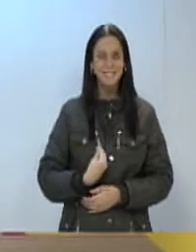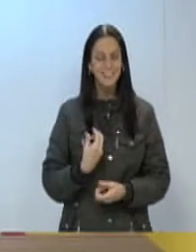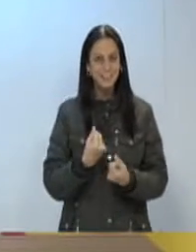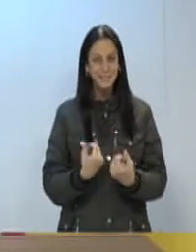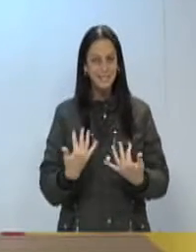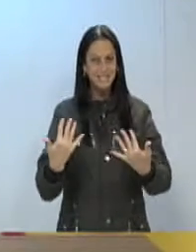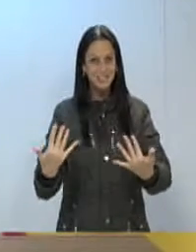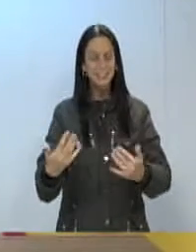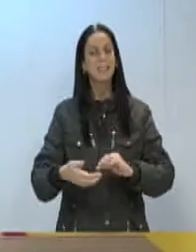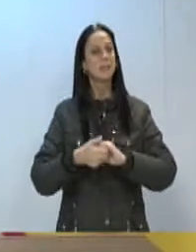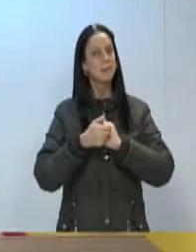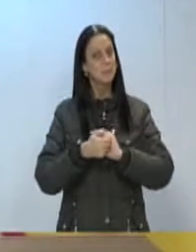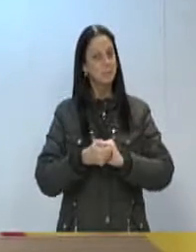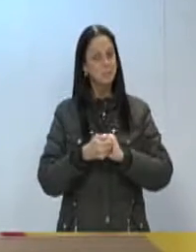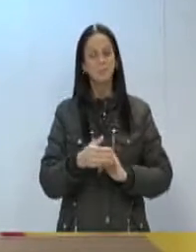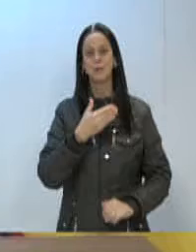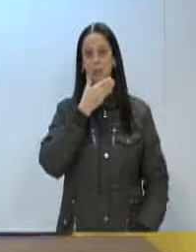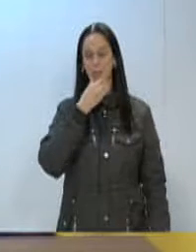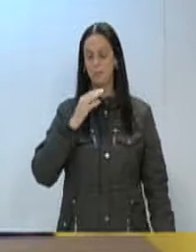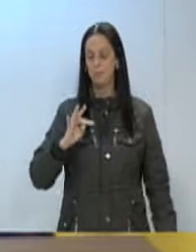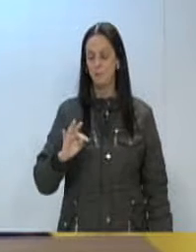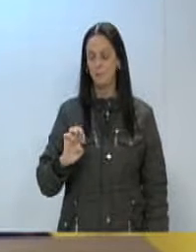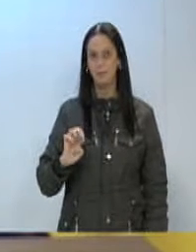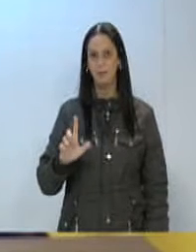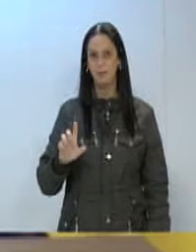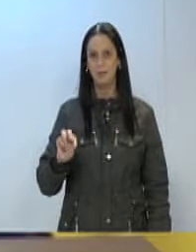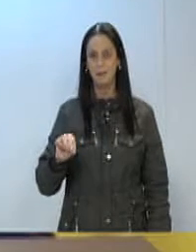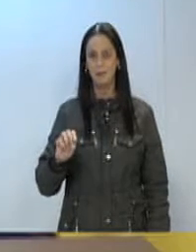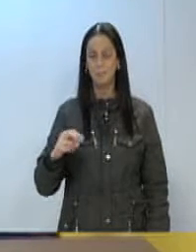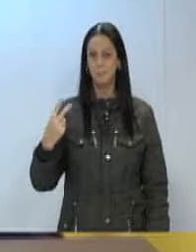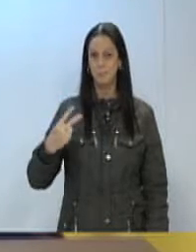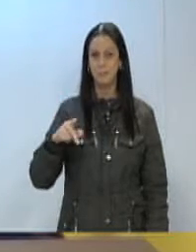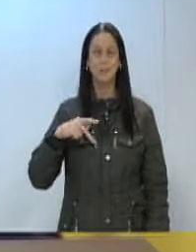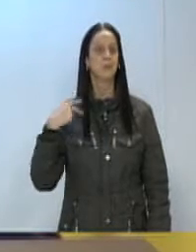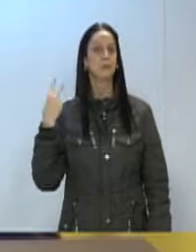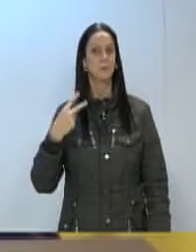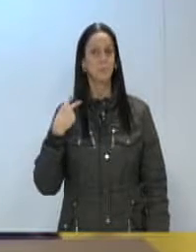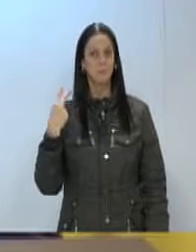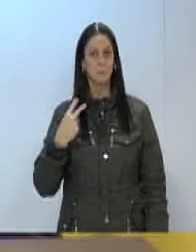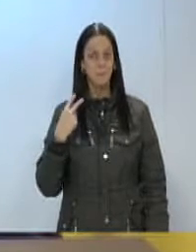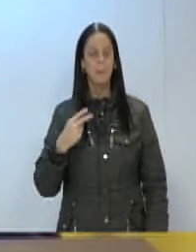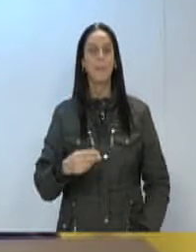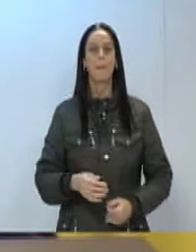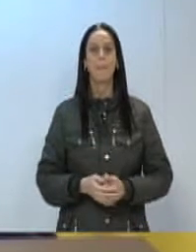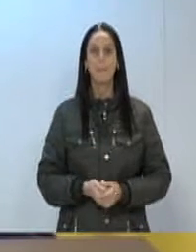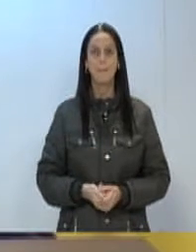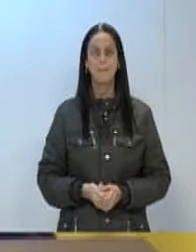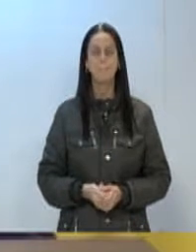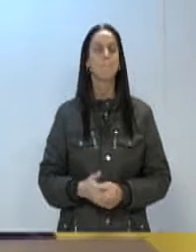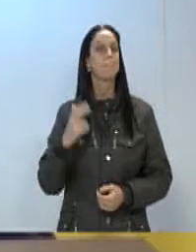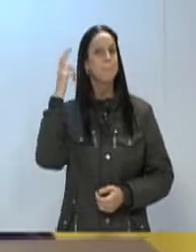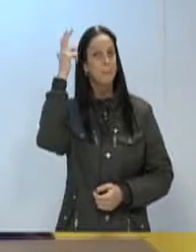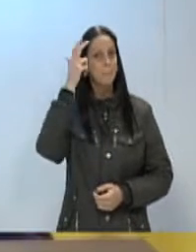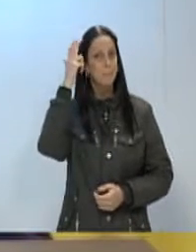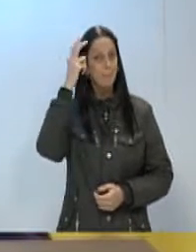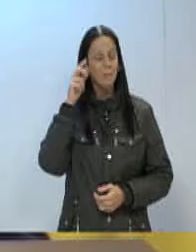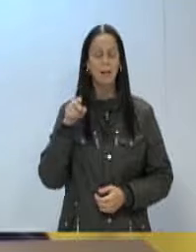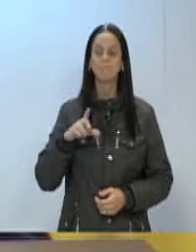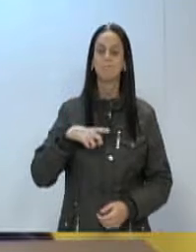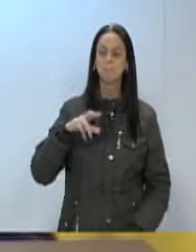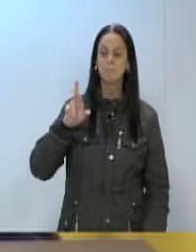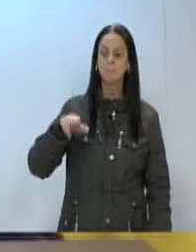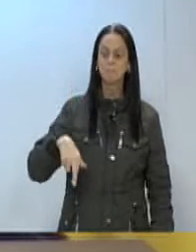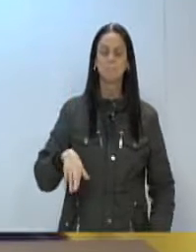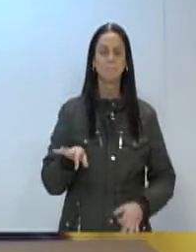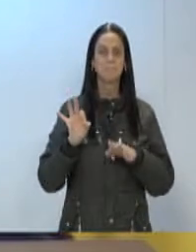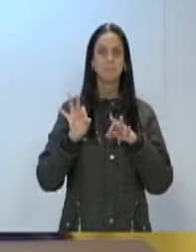quero parabenizar o Telmo que veio aqui suplente de vereador aqui do nosso era do Alemão e tá certíssimo